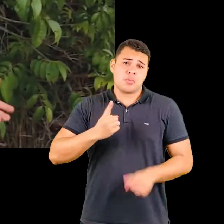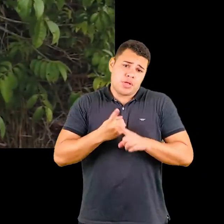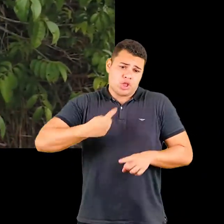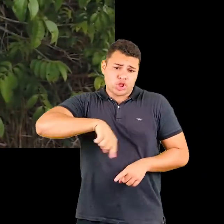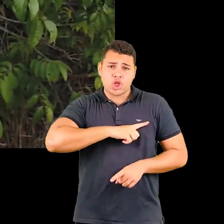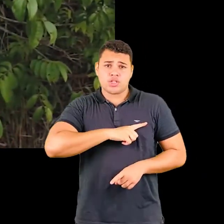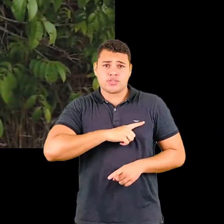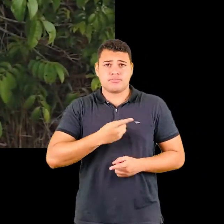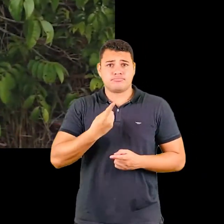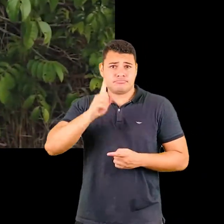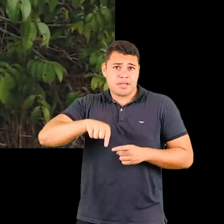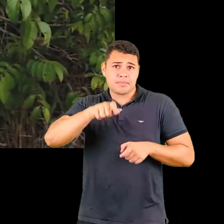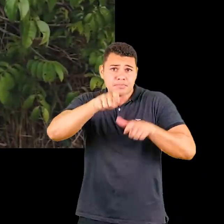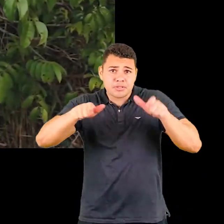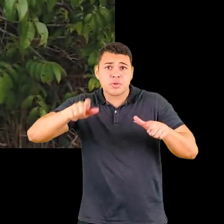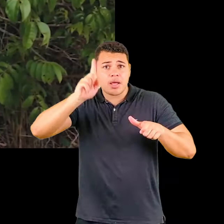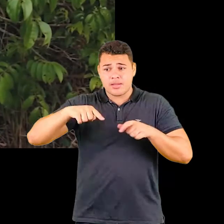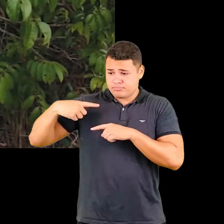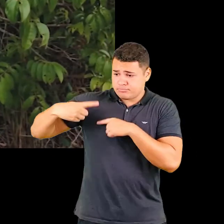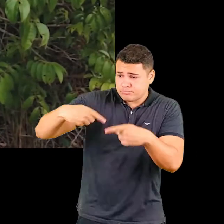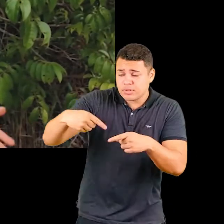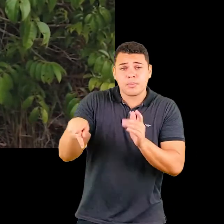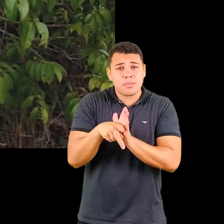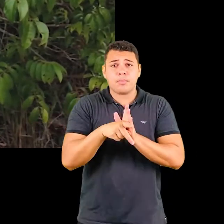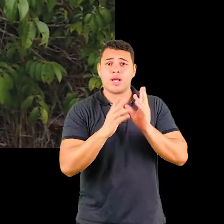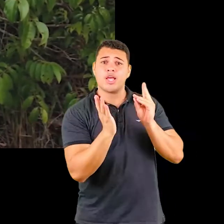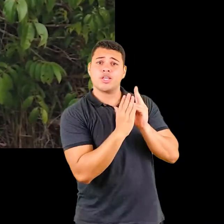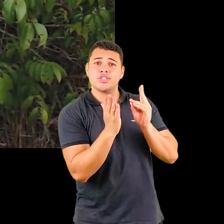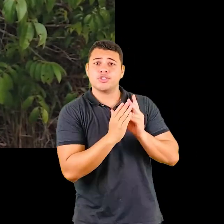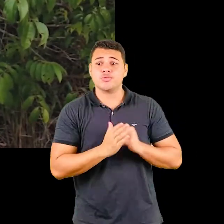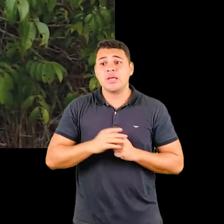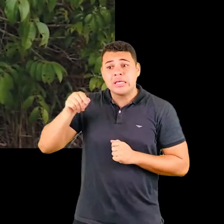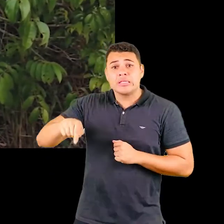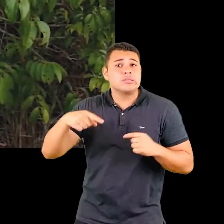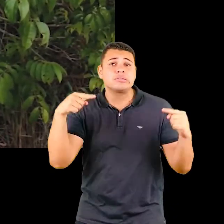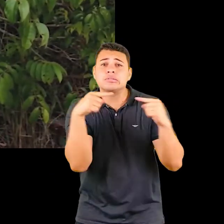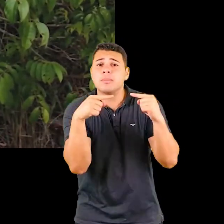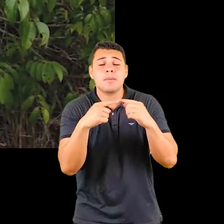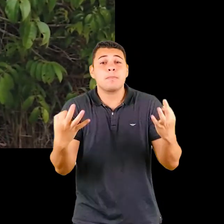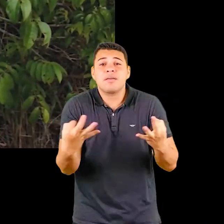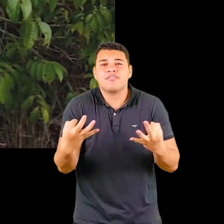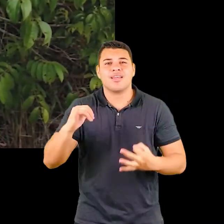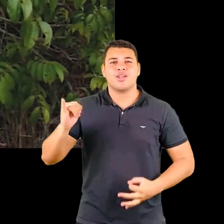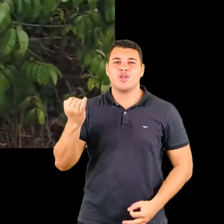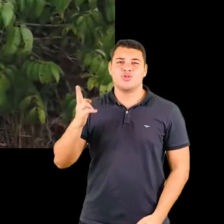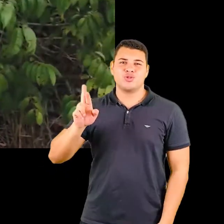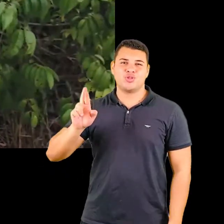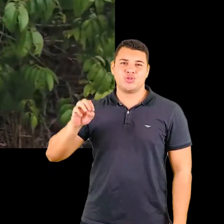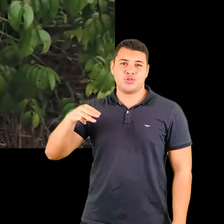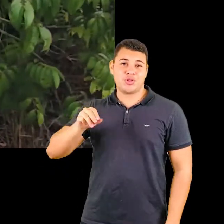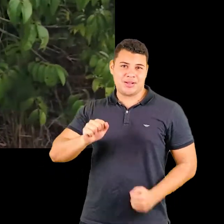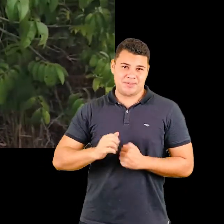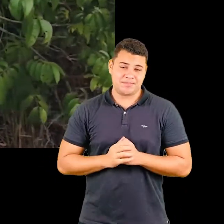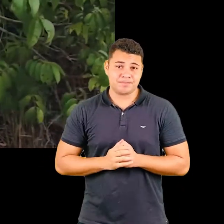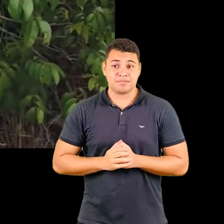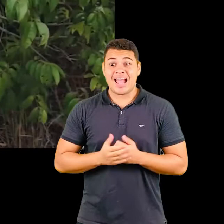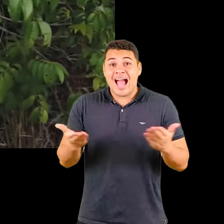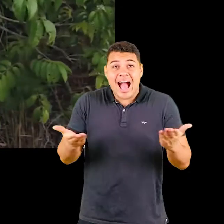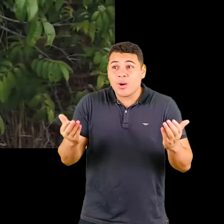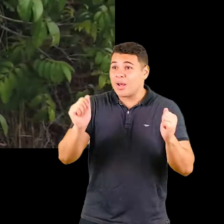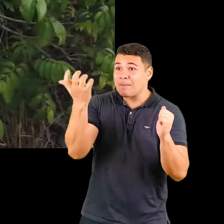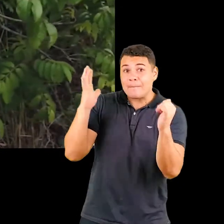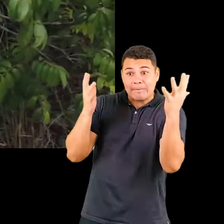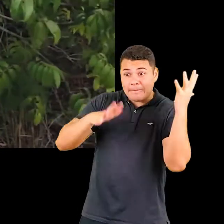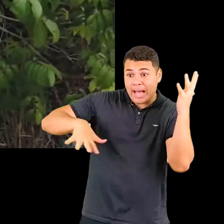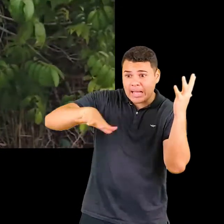dessa terra, né? E isso tem tudo a ver com a jurema, né? A jurema sagrada. Aqui na zona da mata, o que